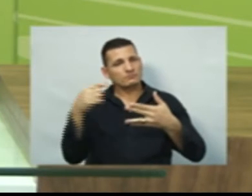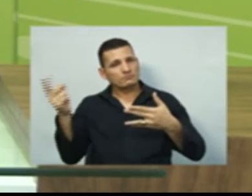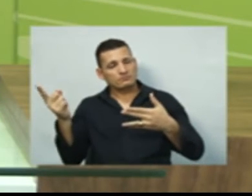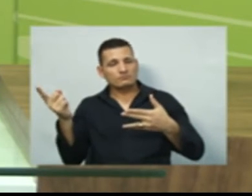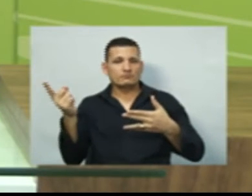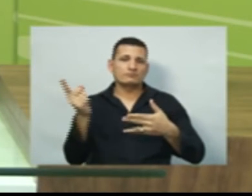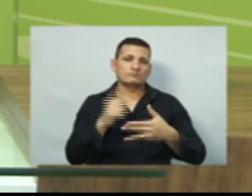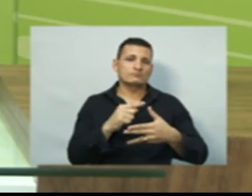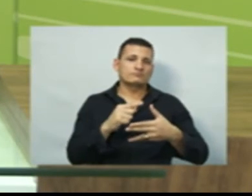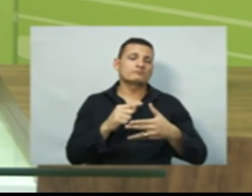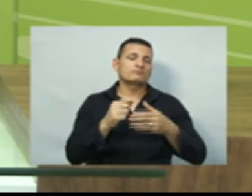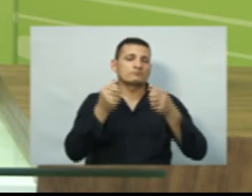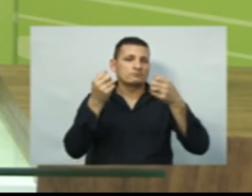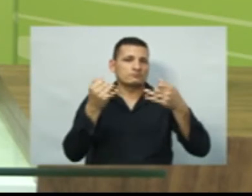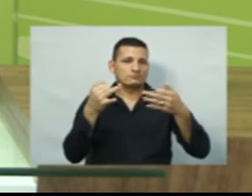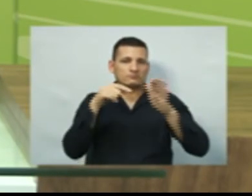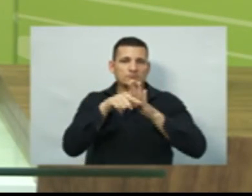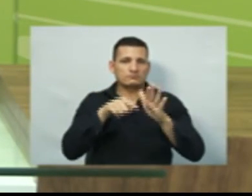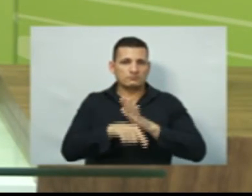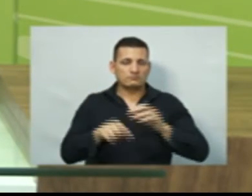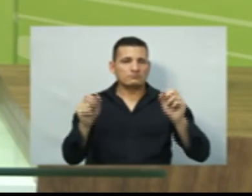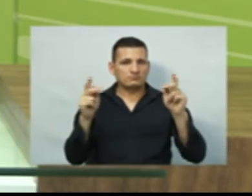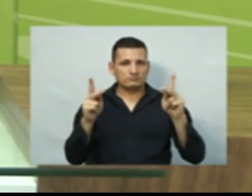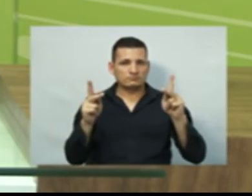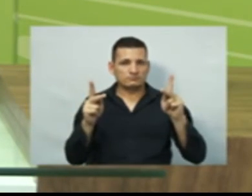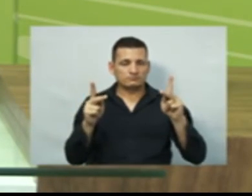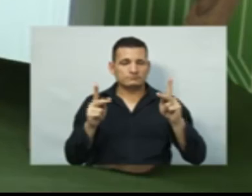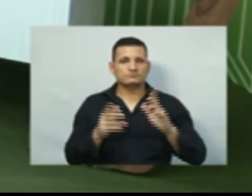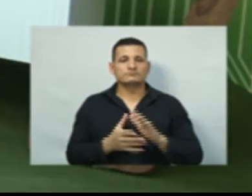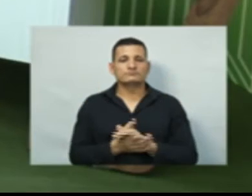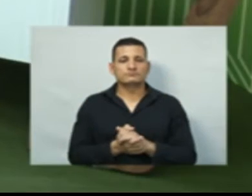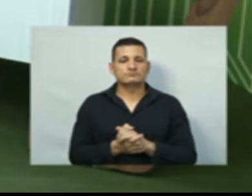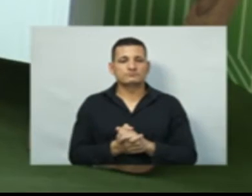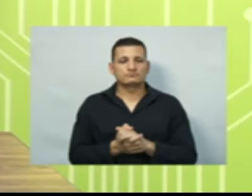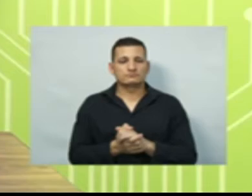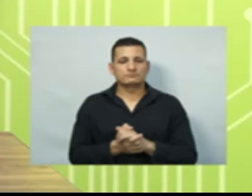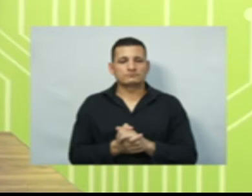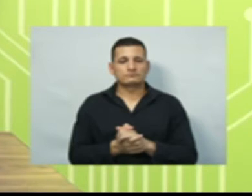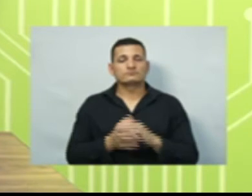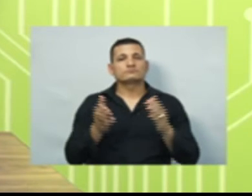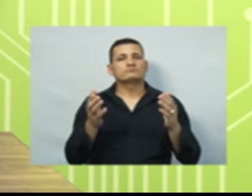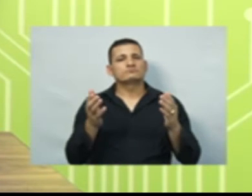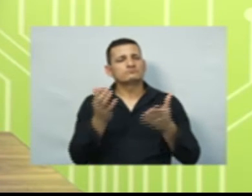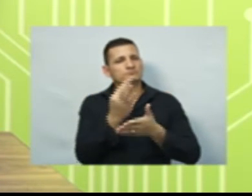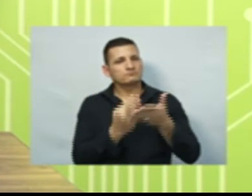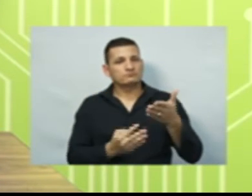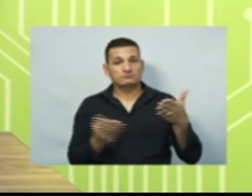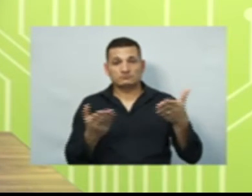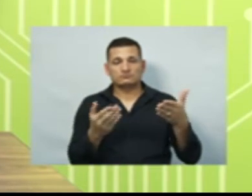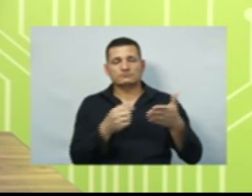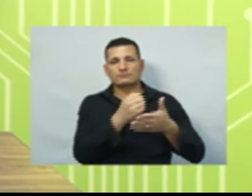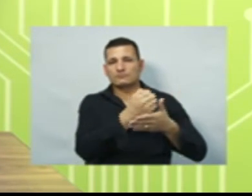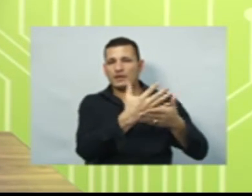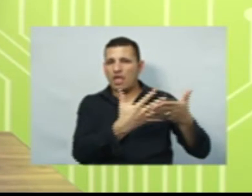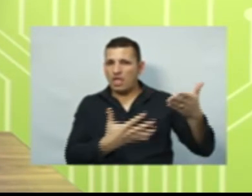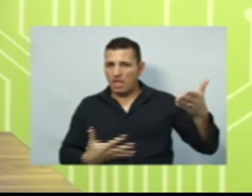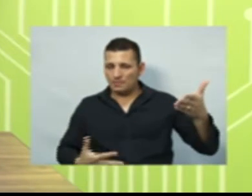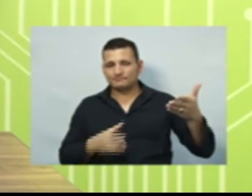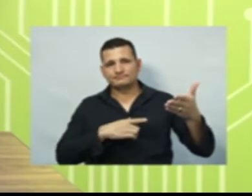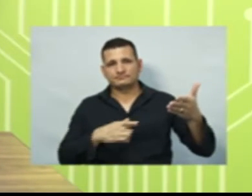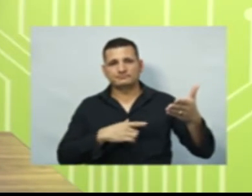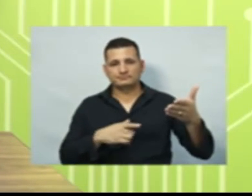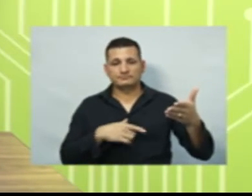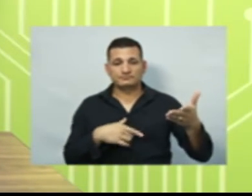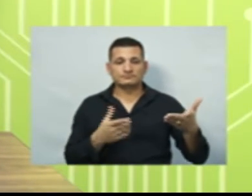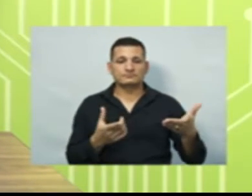conversar sobre essas perguntas, ok? Pessoal, nosso texto então dessa semana é um pouquinho mais longo para a atividade de sala agora. A